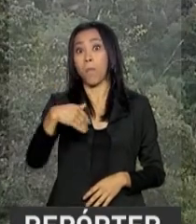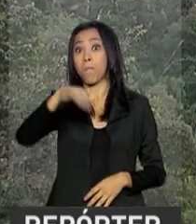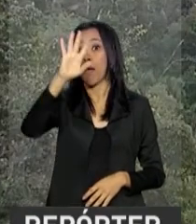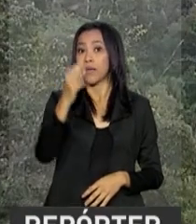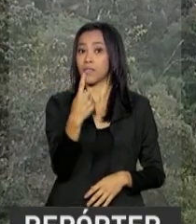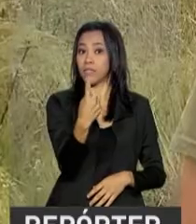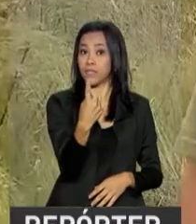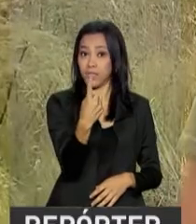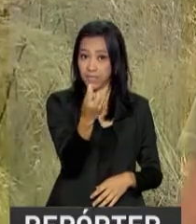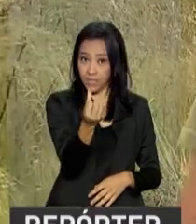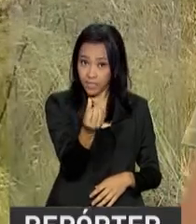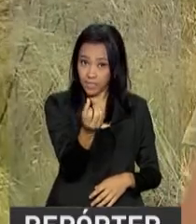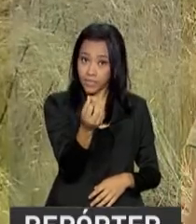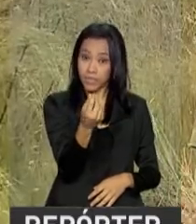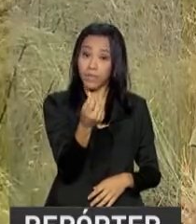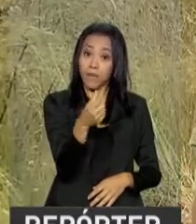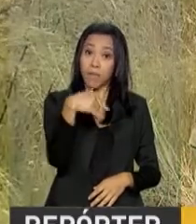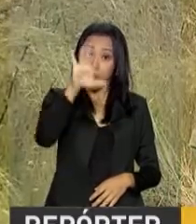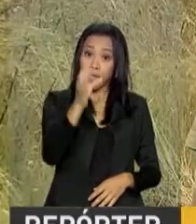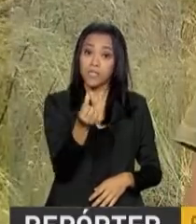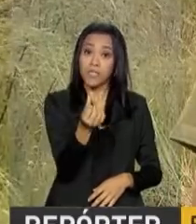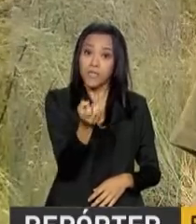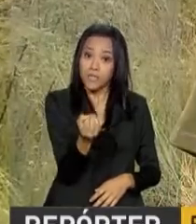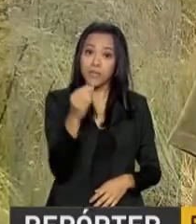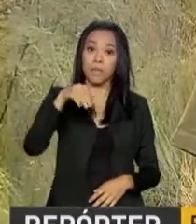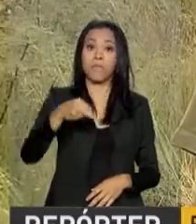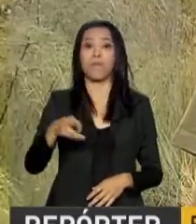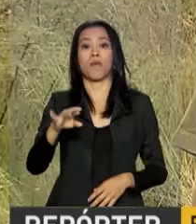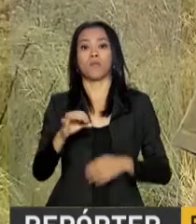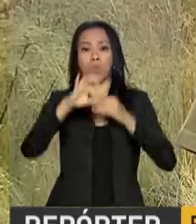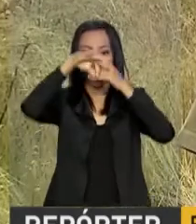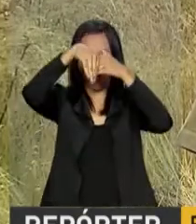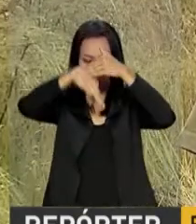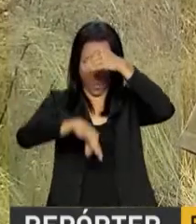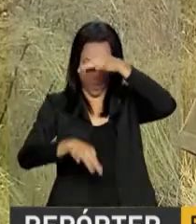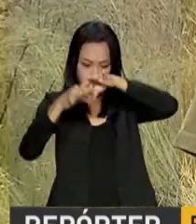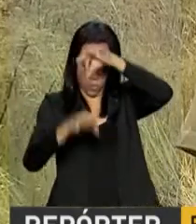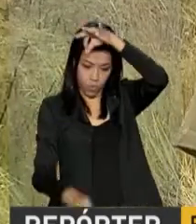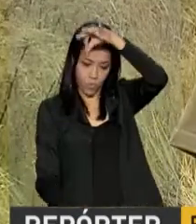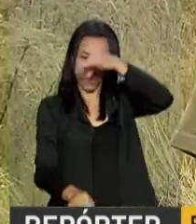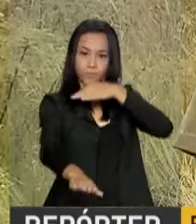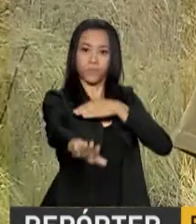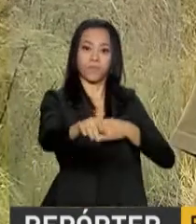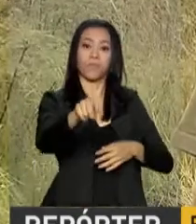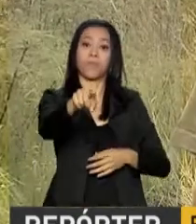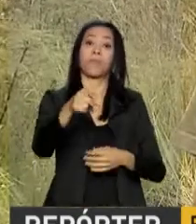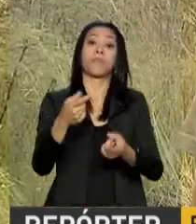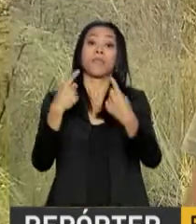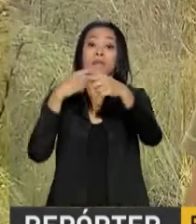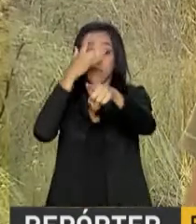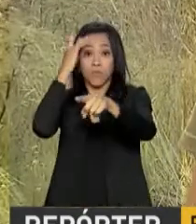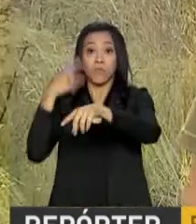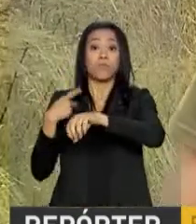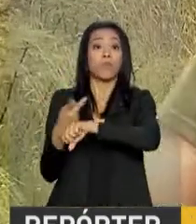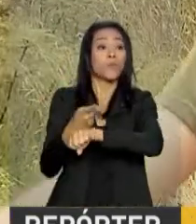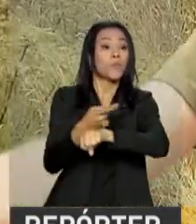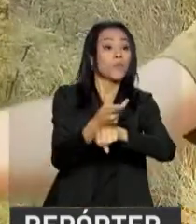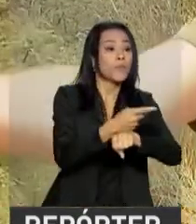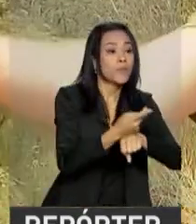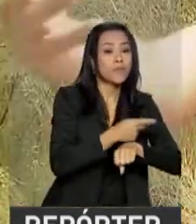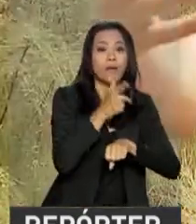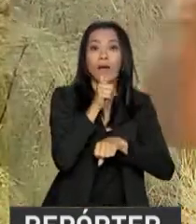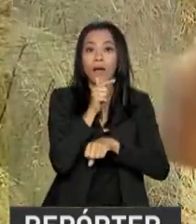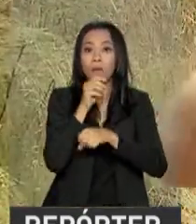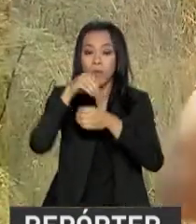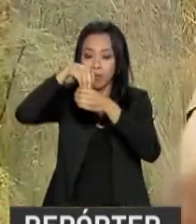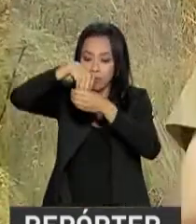de altura. As pessoas vêm aqui procurando, às vezes, um fervedouro, né? uma nascente, um ressurgimento de água. Só que a nascente é